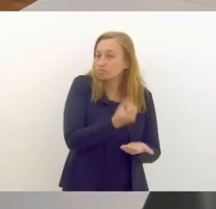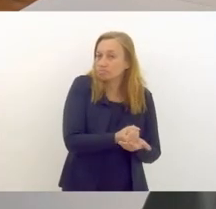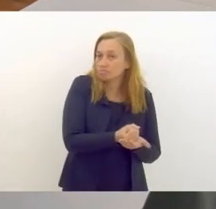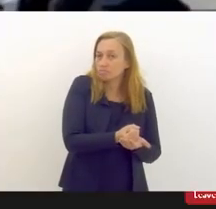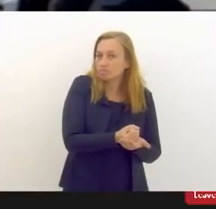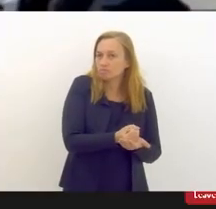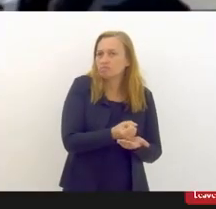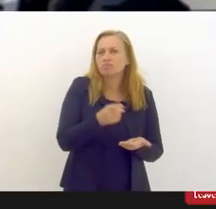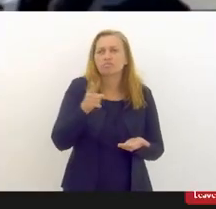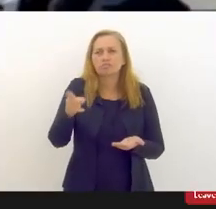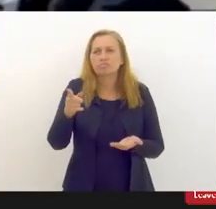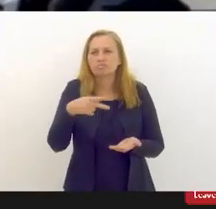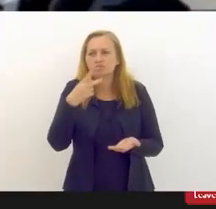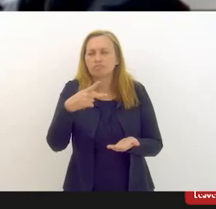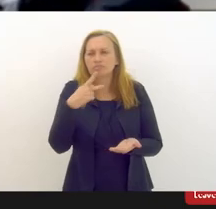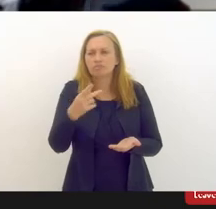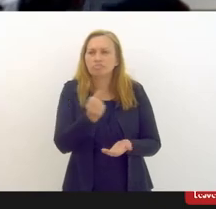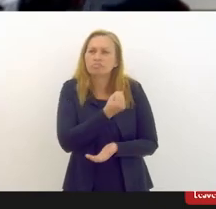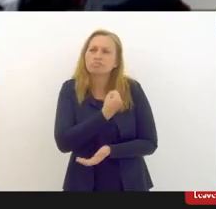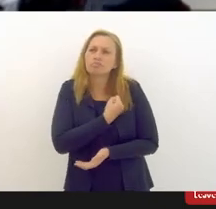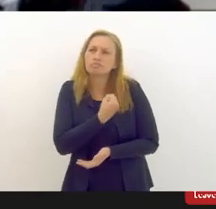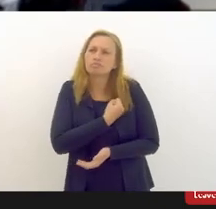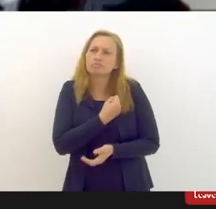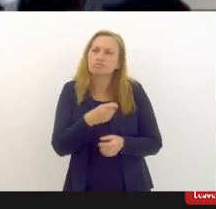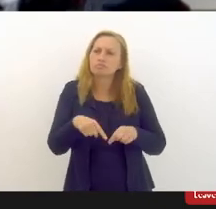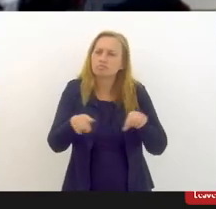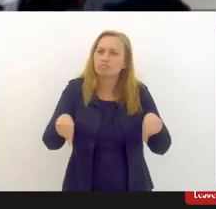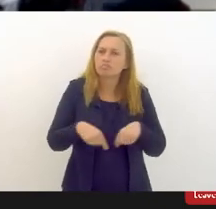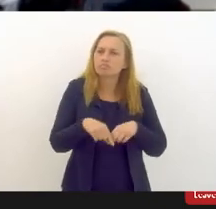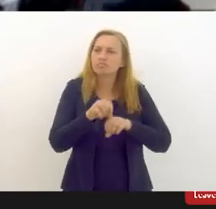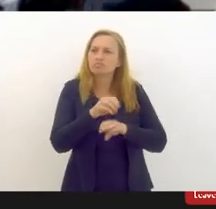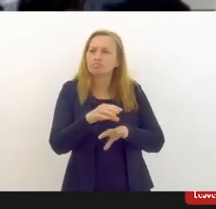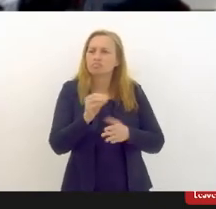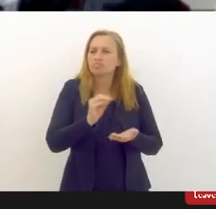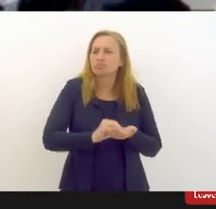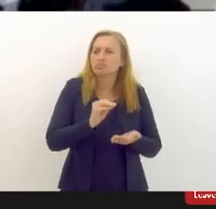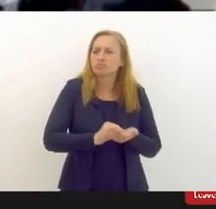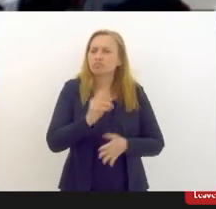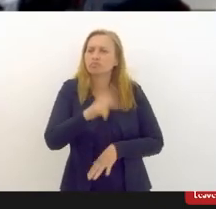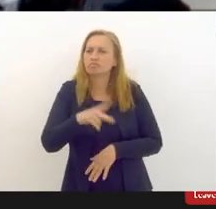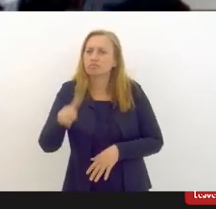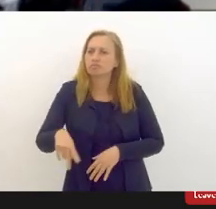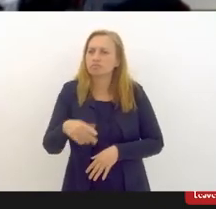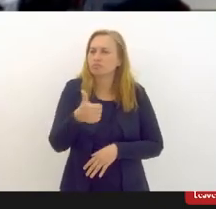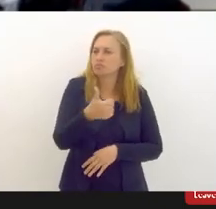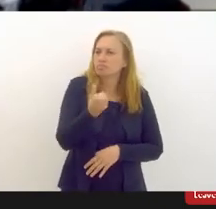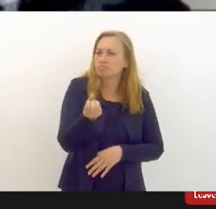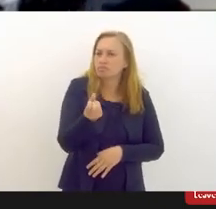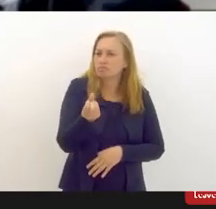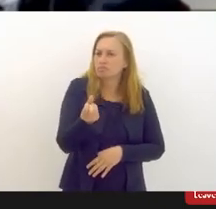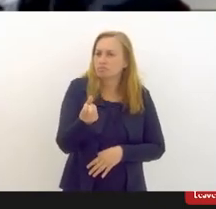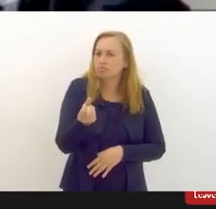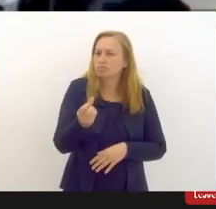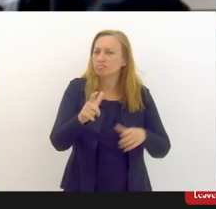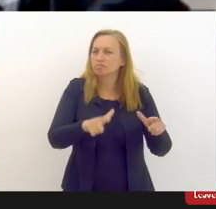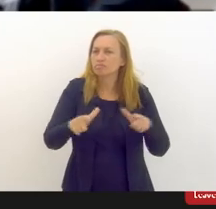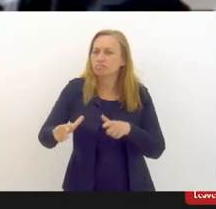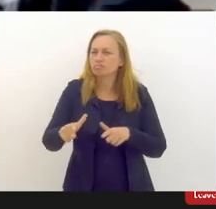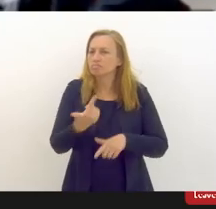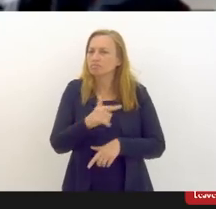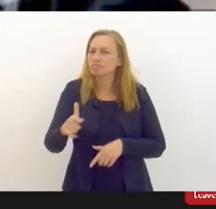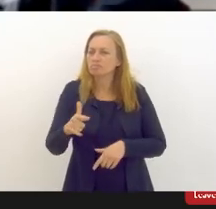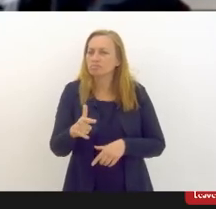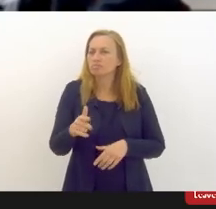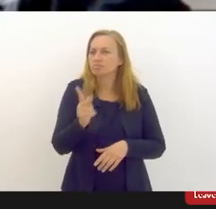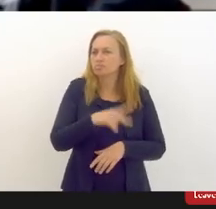É que você nos deu um número de turmas em que faltavam professores. A gente tinha 16 mil tempos isso. Sem professor. Algo assim, desculpe, é